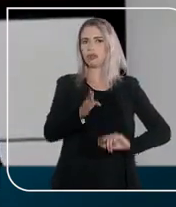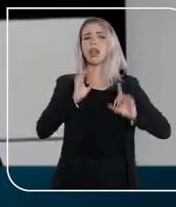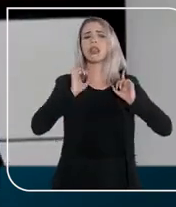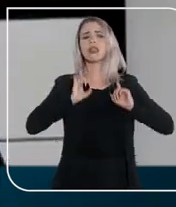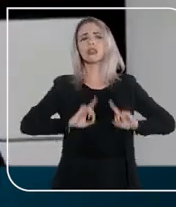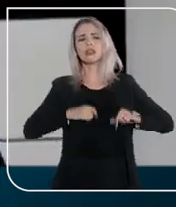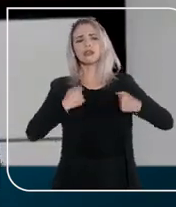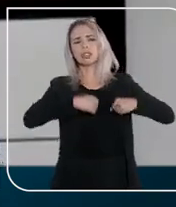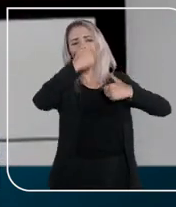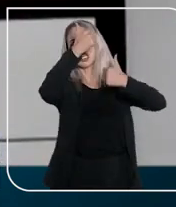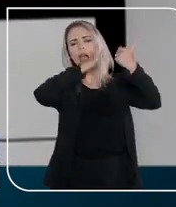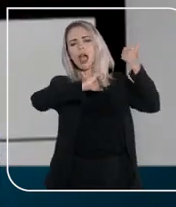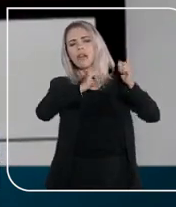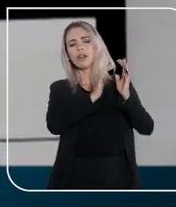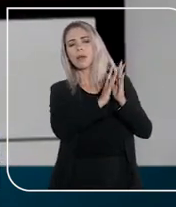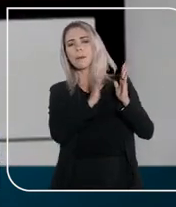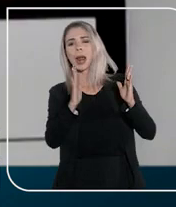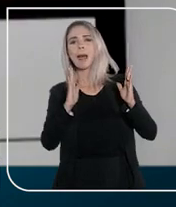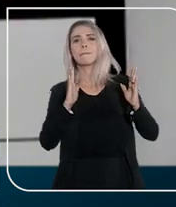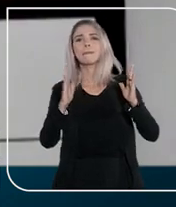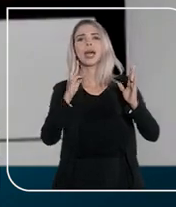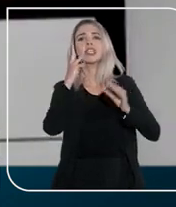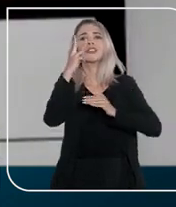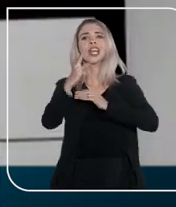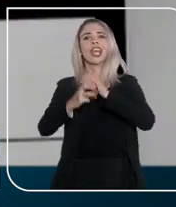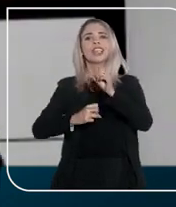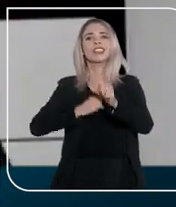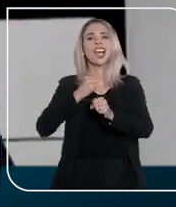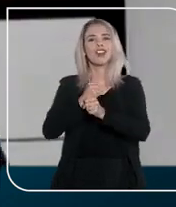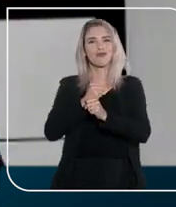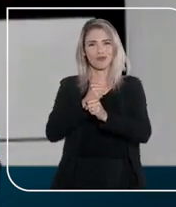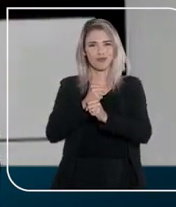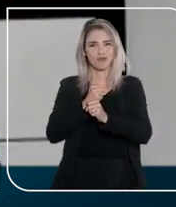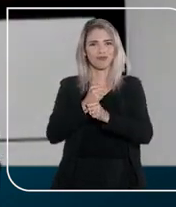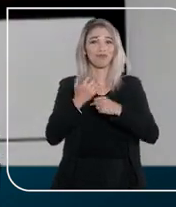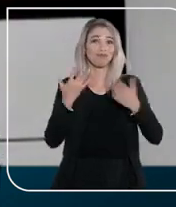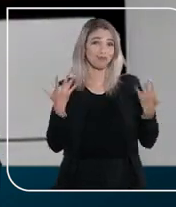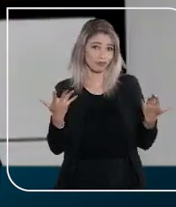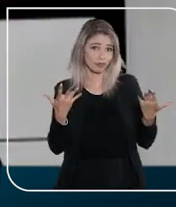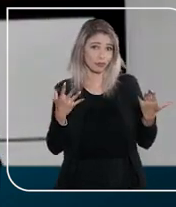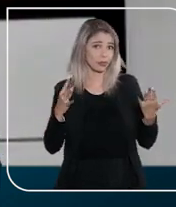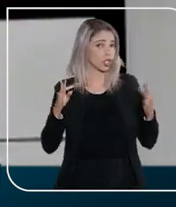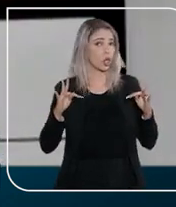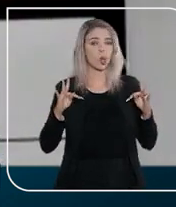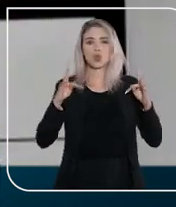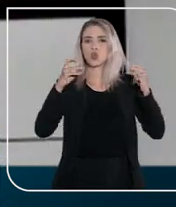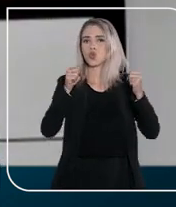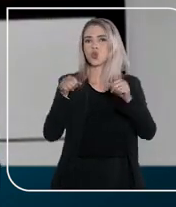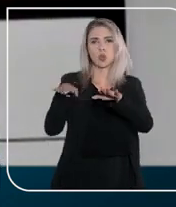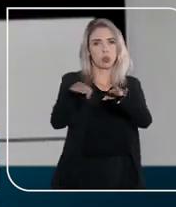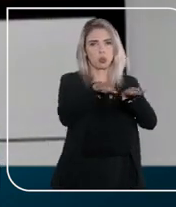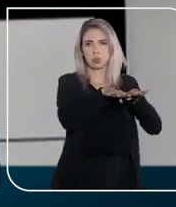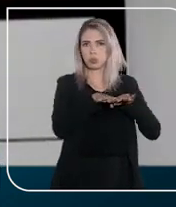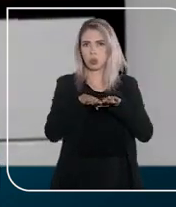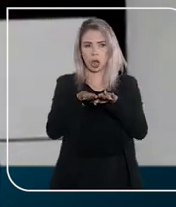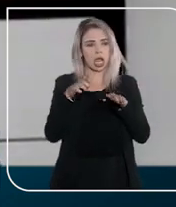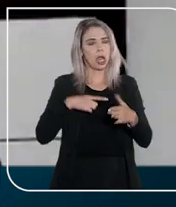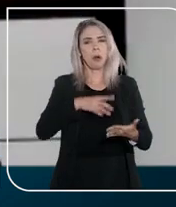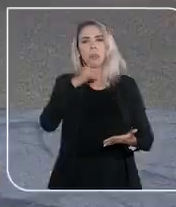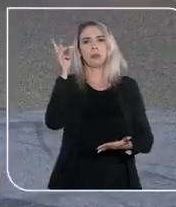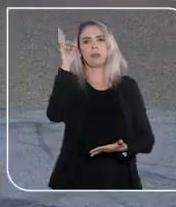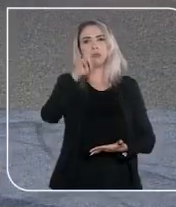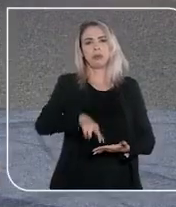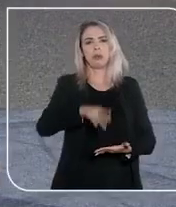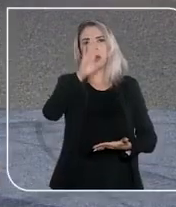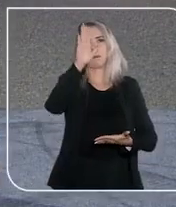ser aferida no estágio probatório. Então, não é algo absoluto que eu possa impedir a posse precária do